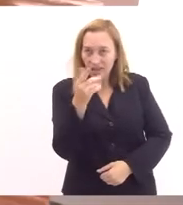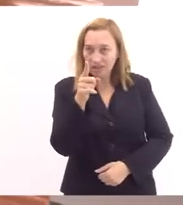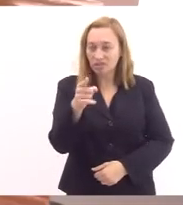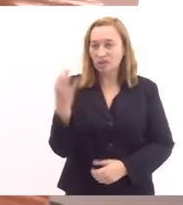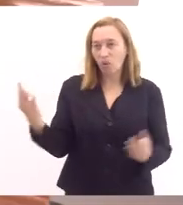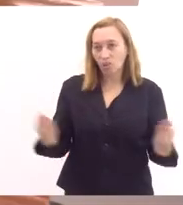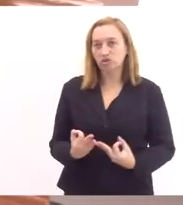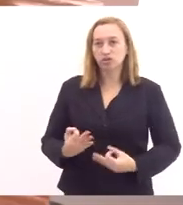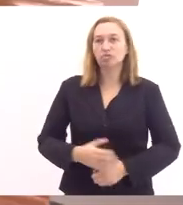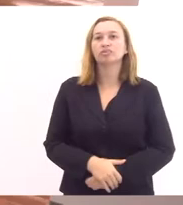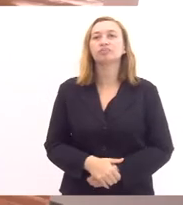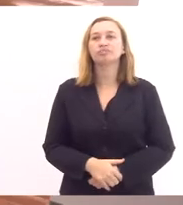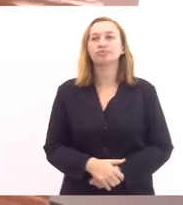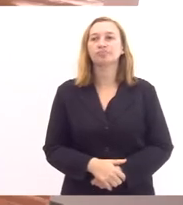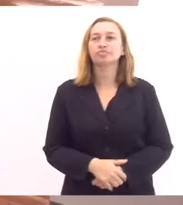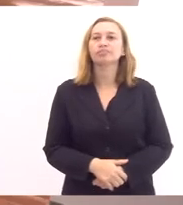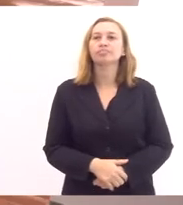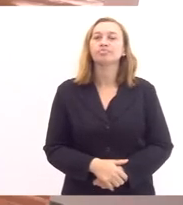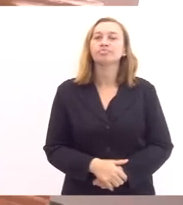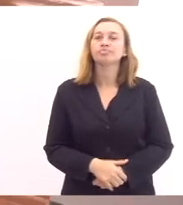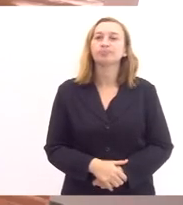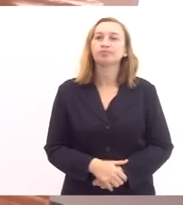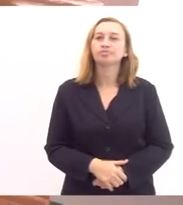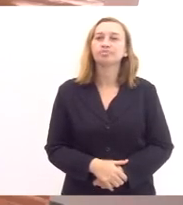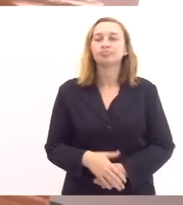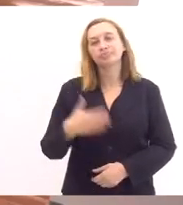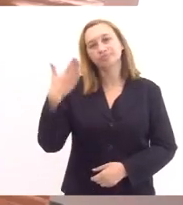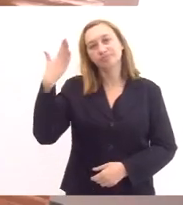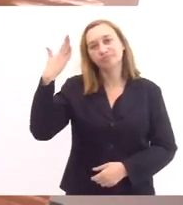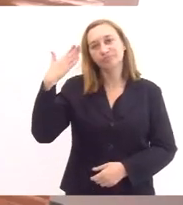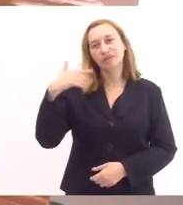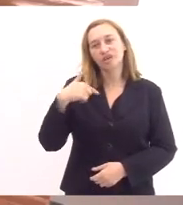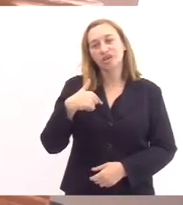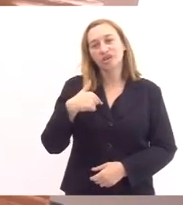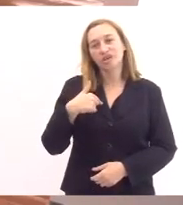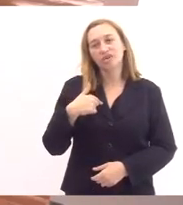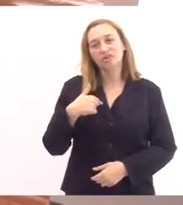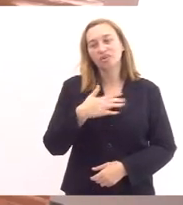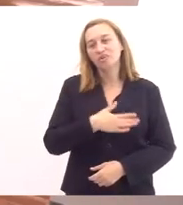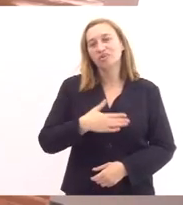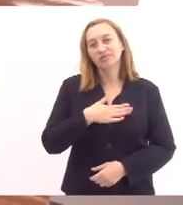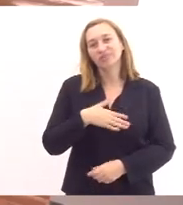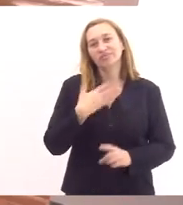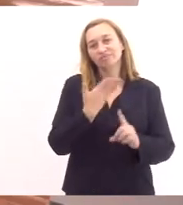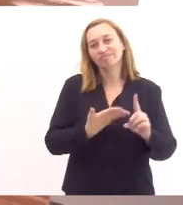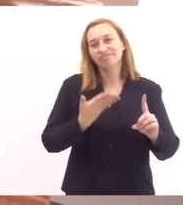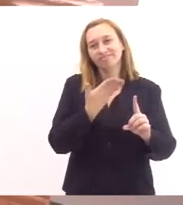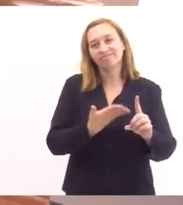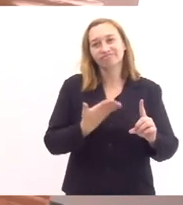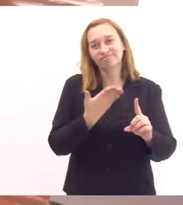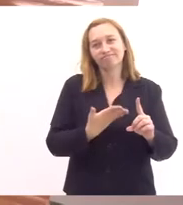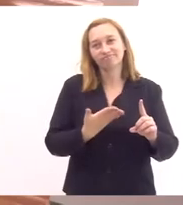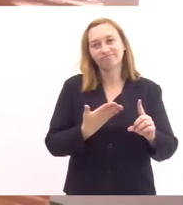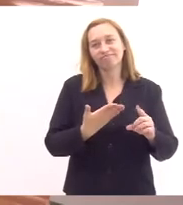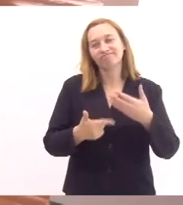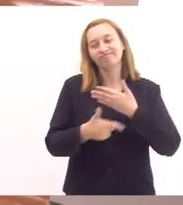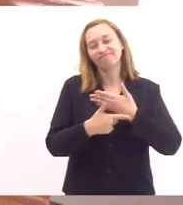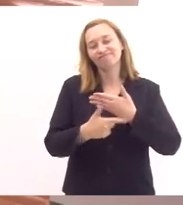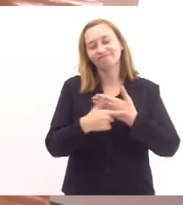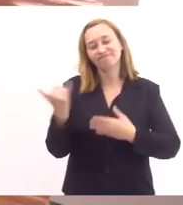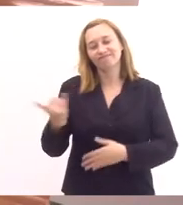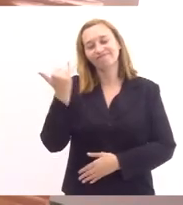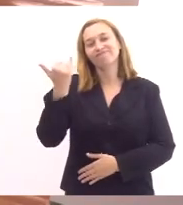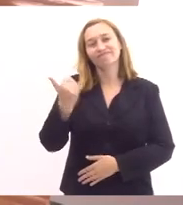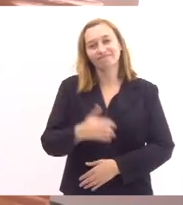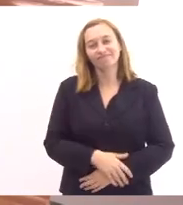você ótimo sou fã de carteirinha das duas e acho que você joga um papel muito muito